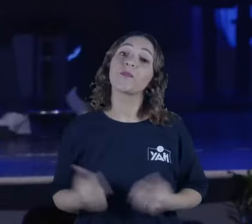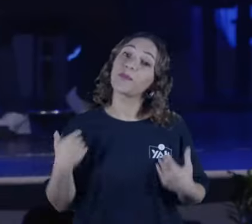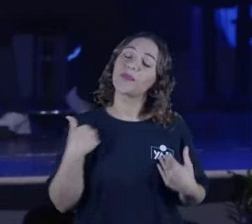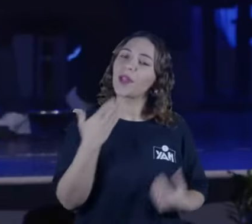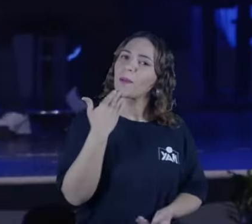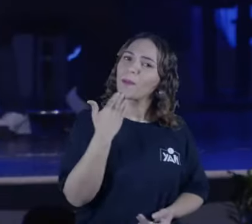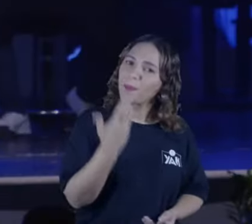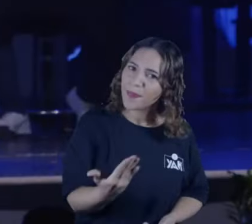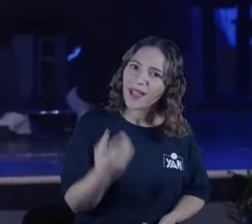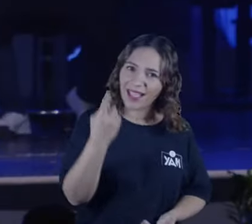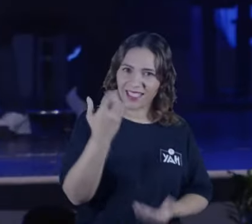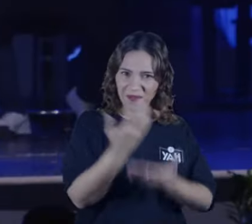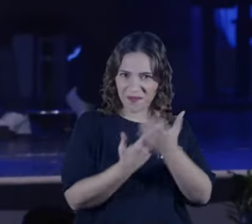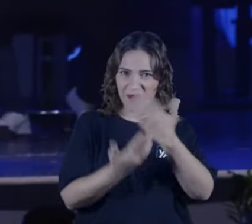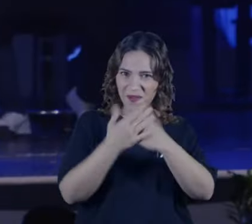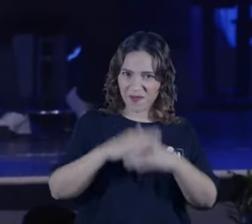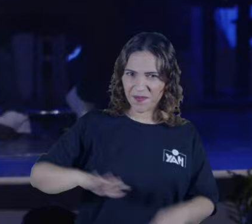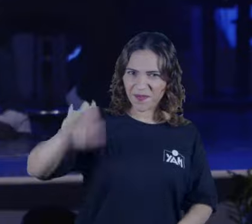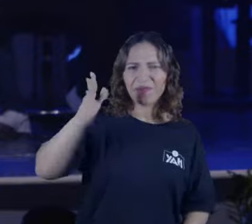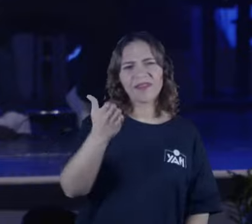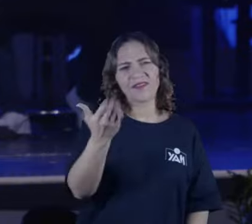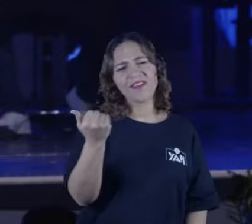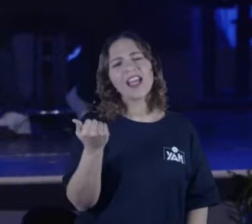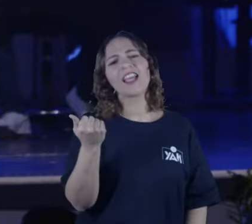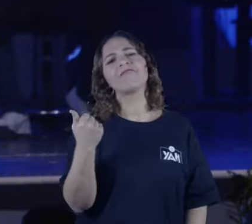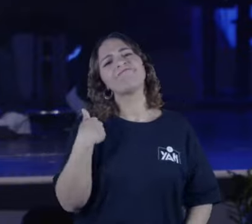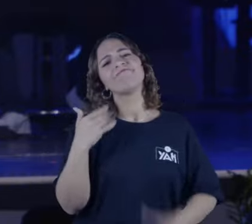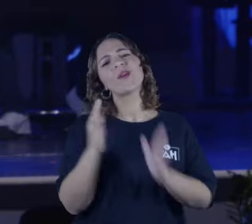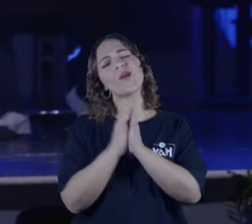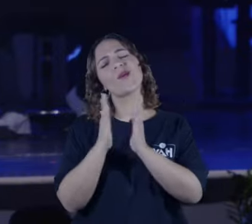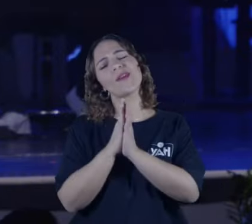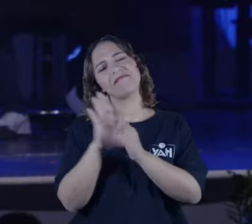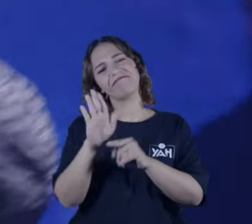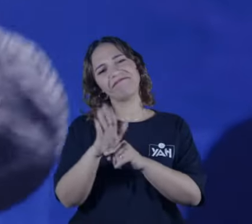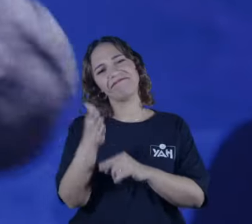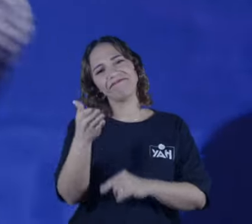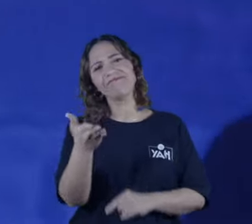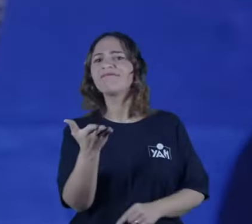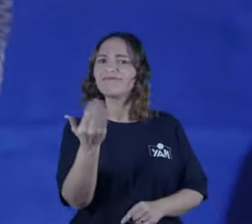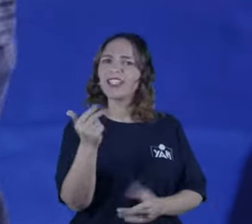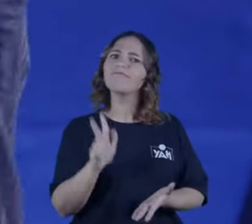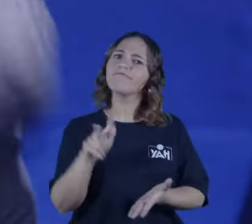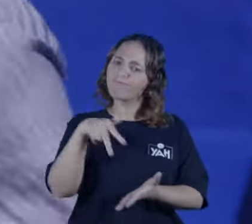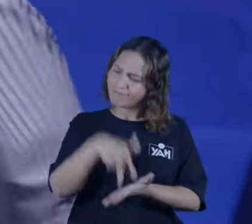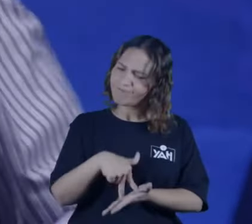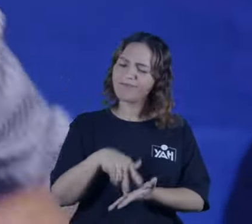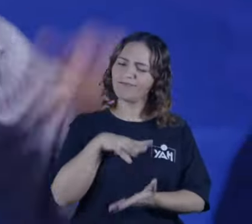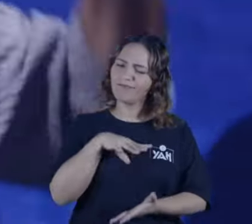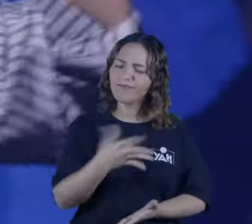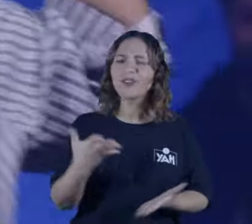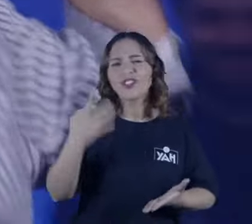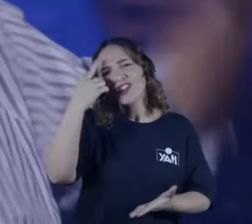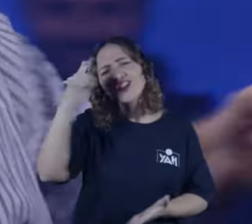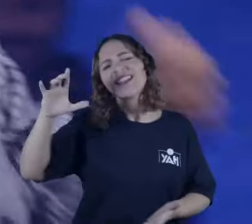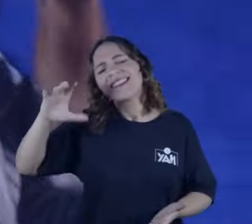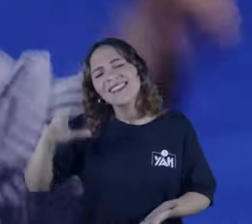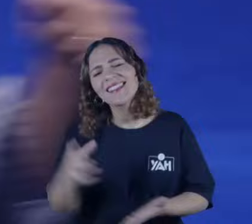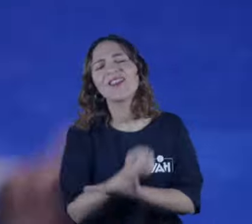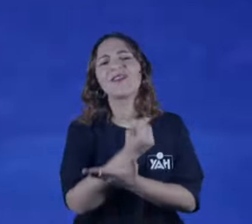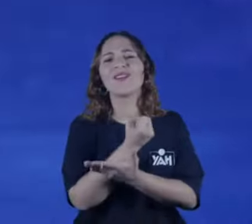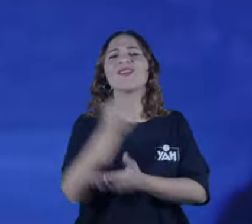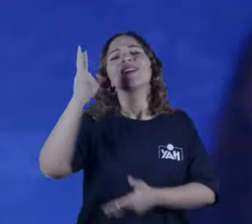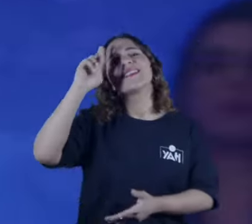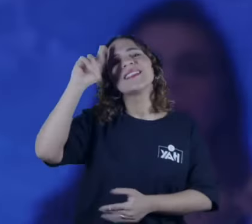para você que está levantando a sua mão, vem aqui à frente e eu vou orar por você. Sai do seu lugar, hoje é dia de salvação. Hoje é dia do